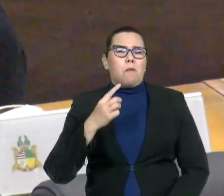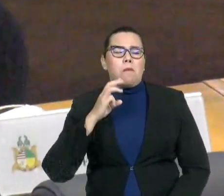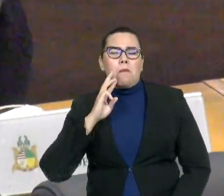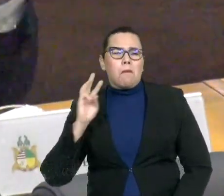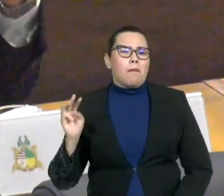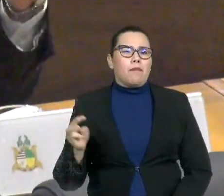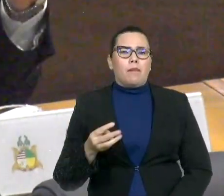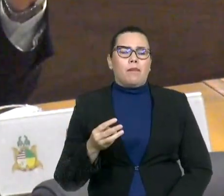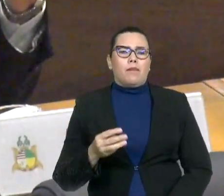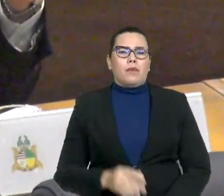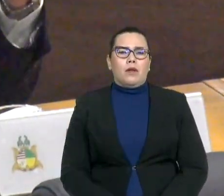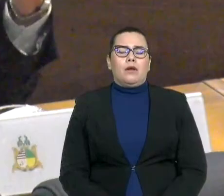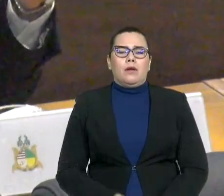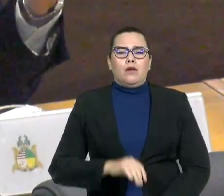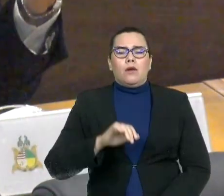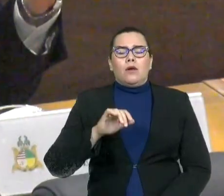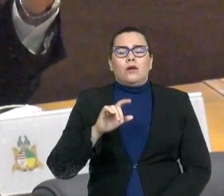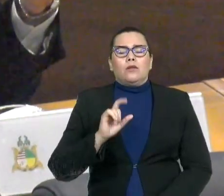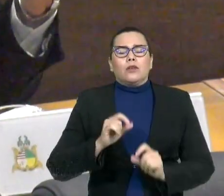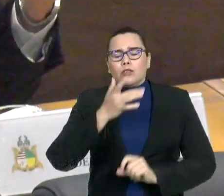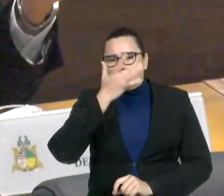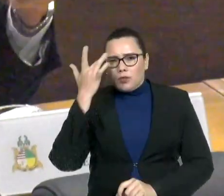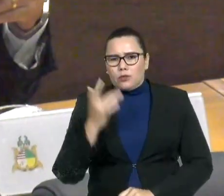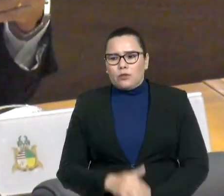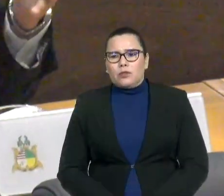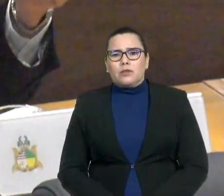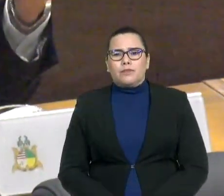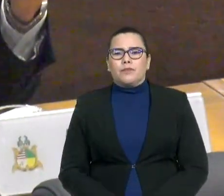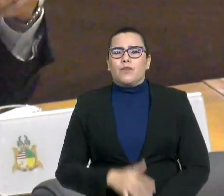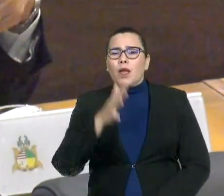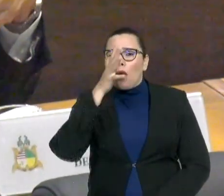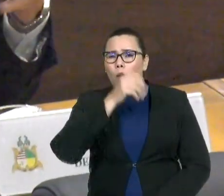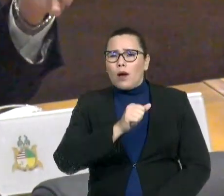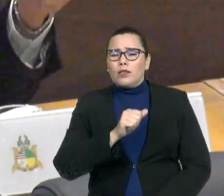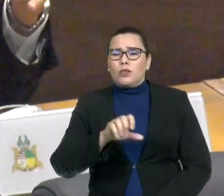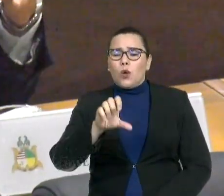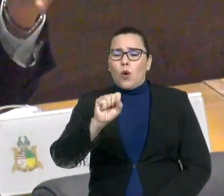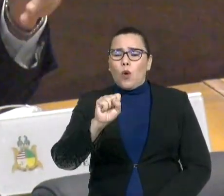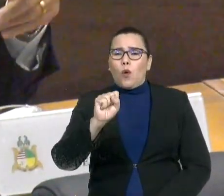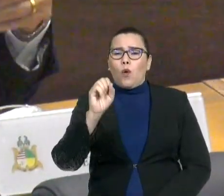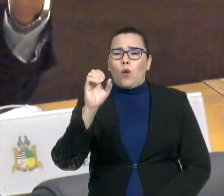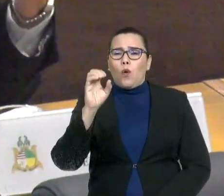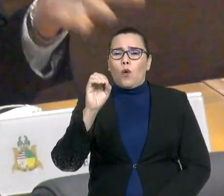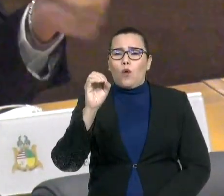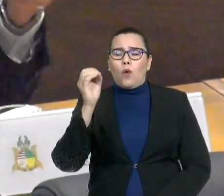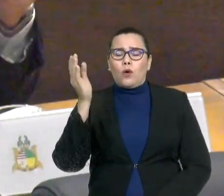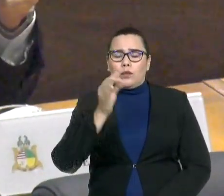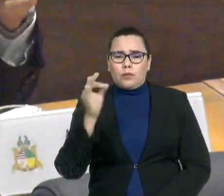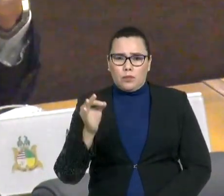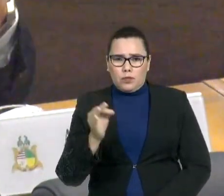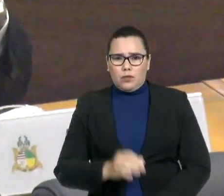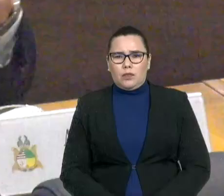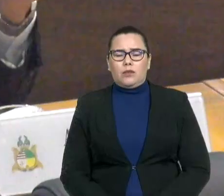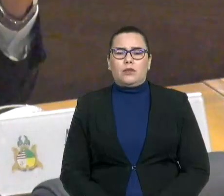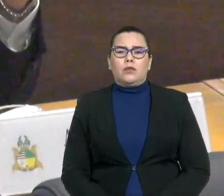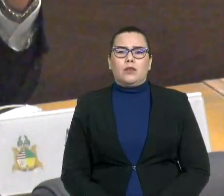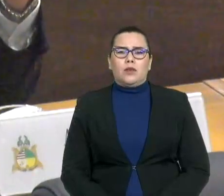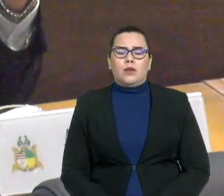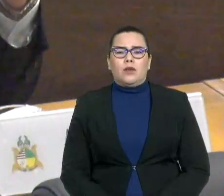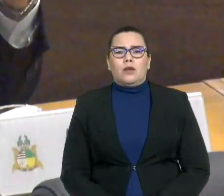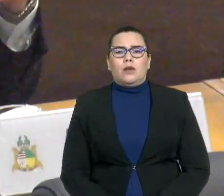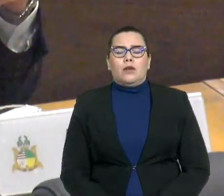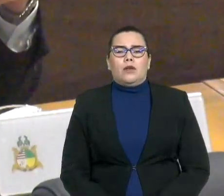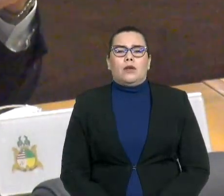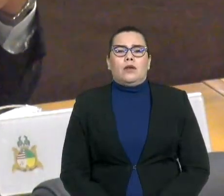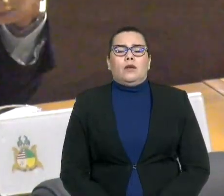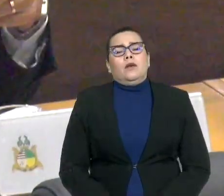E temos quase 80% da população no interior do Estado, regiões populosas como a região Tocantina e tantas